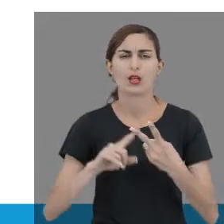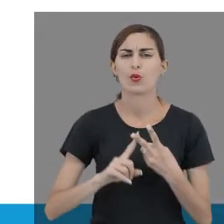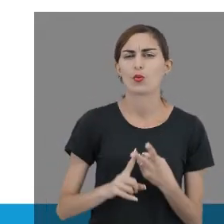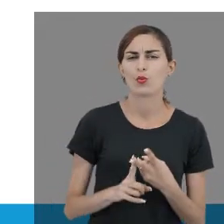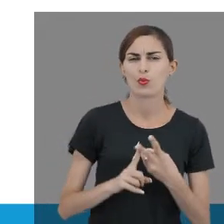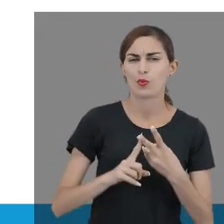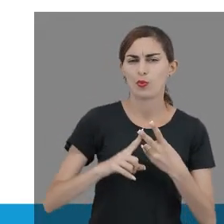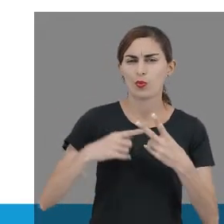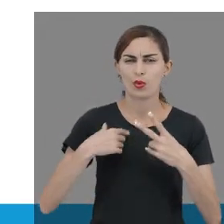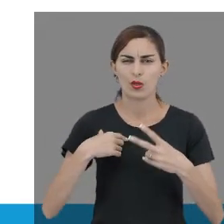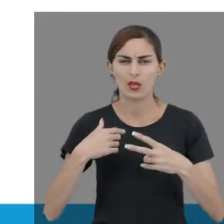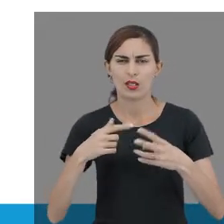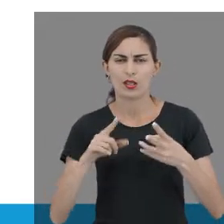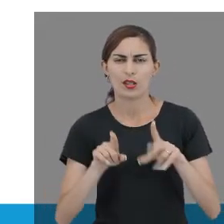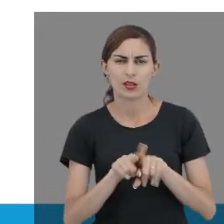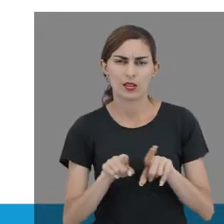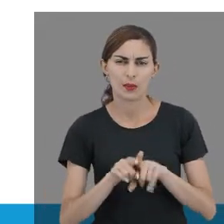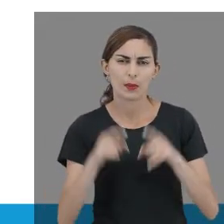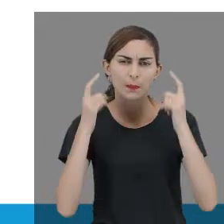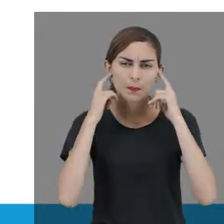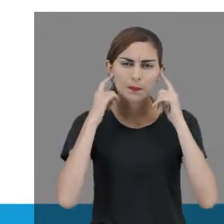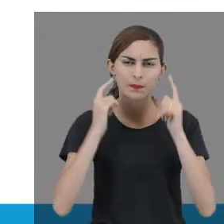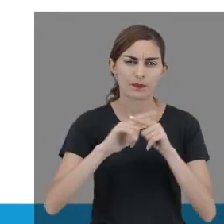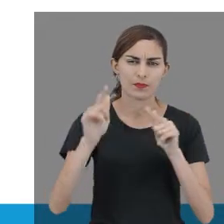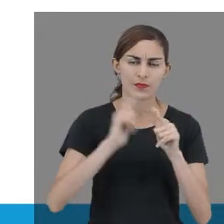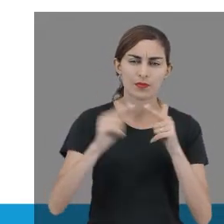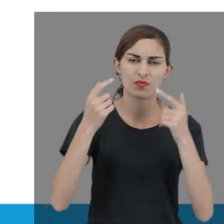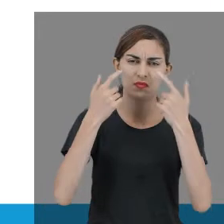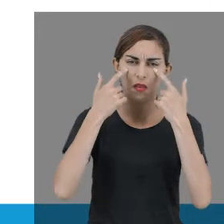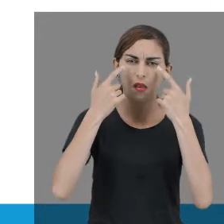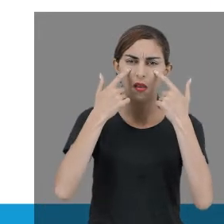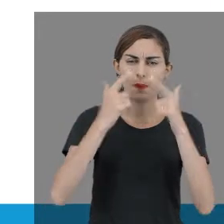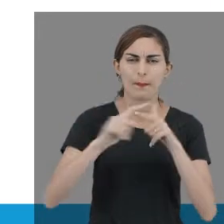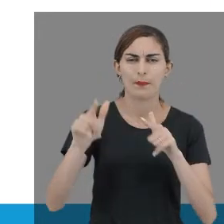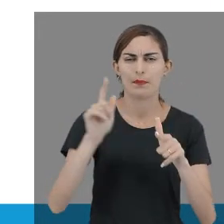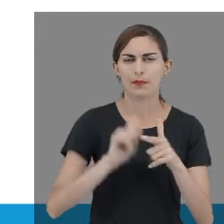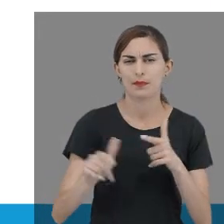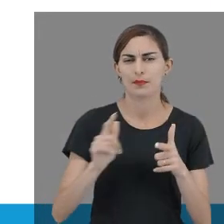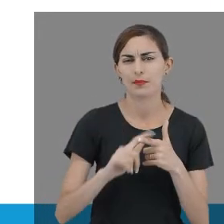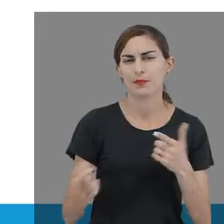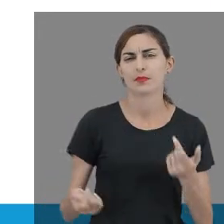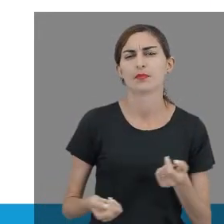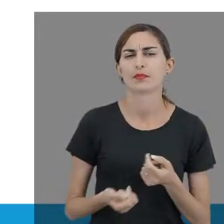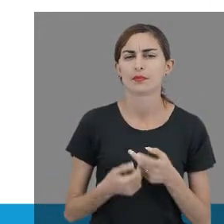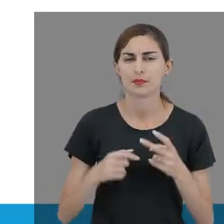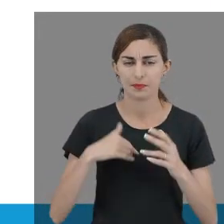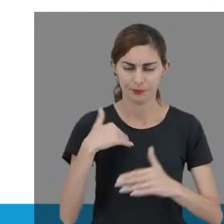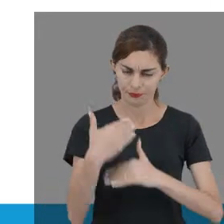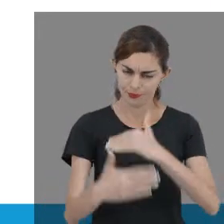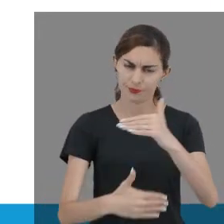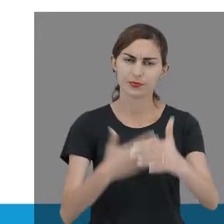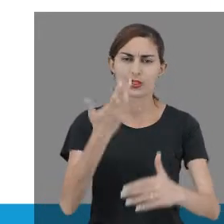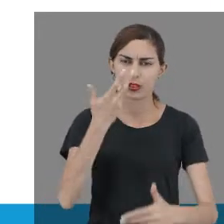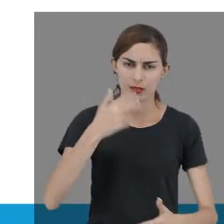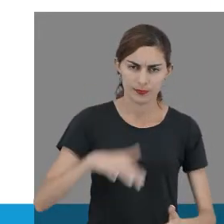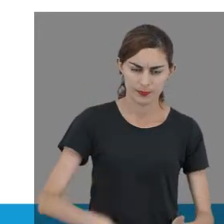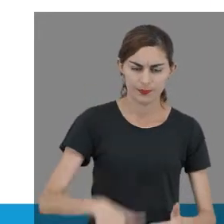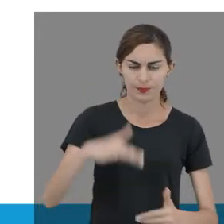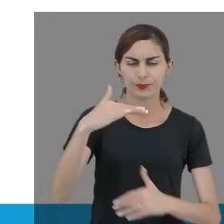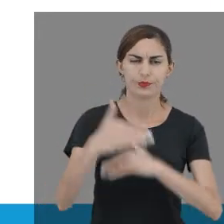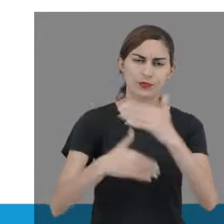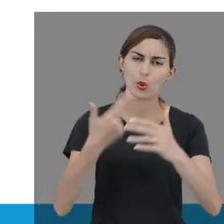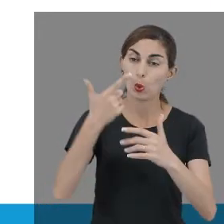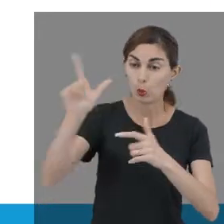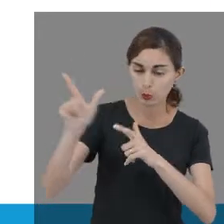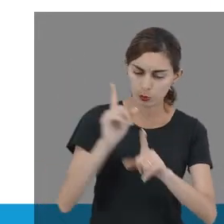deglutição, anormalidades auditivas e anormalidades visuais. À medida que as crianças crescem, surgem